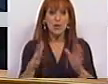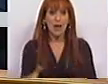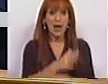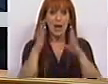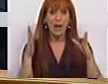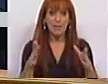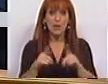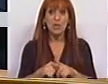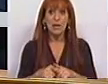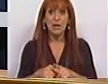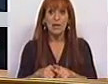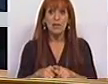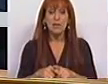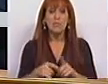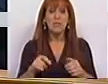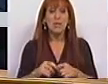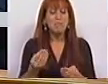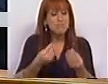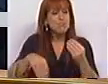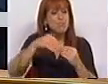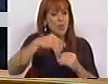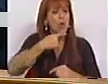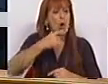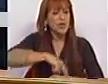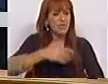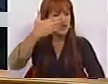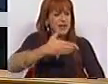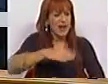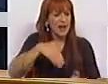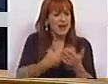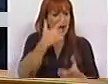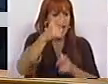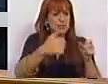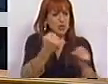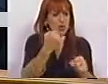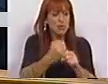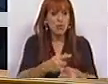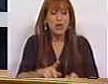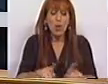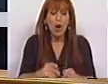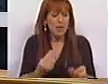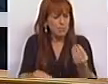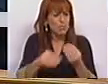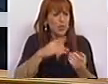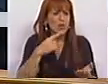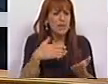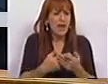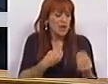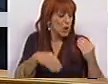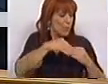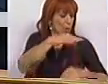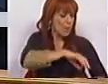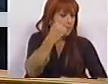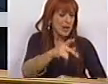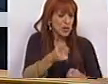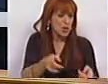maioria para que se reponha este direito aos trabalhadores, para que se reponham os complementos de